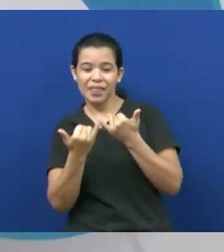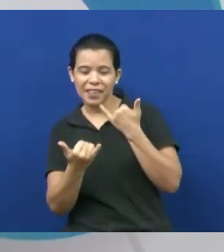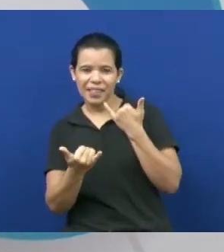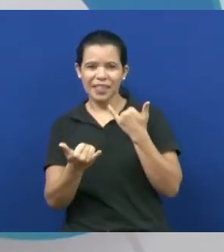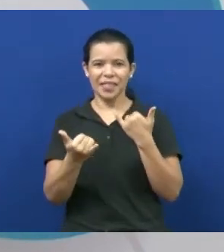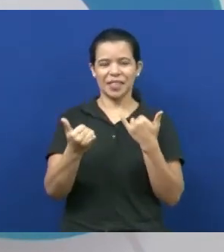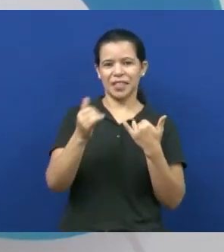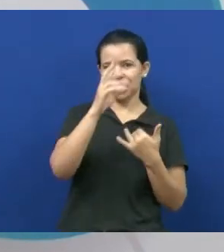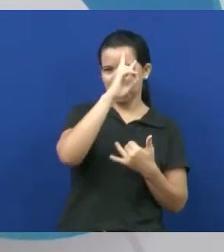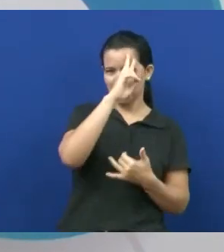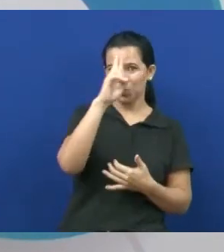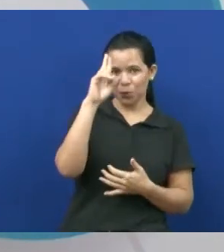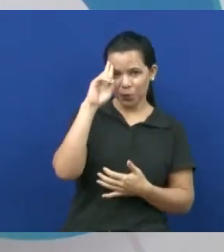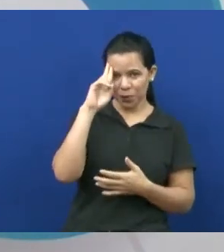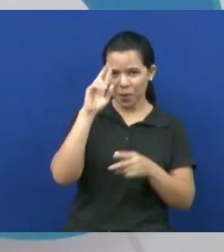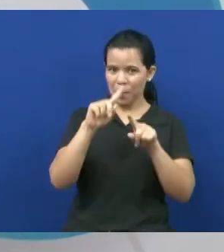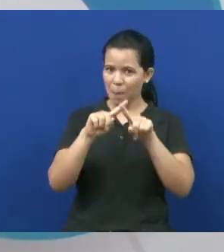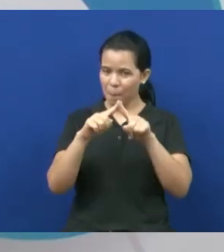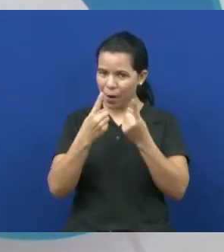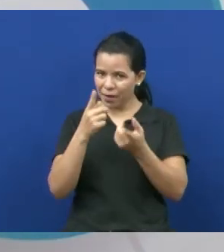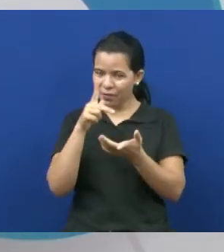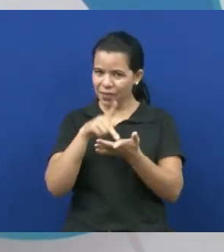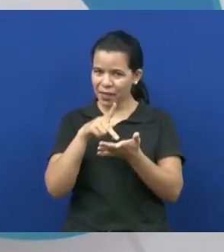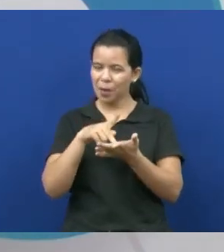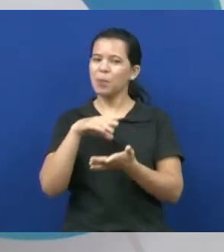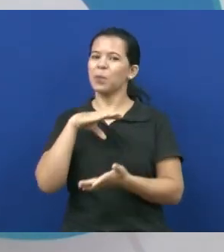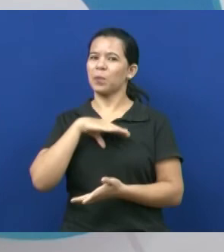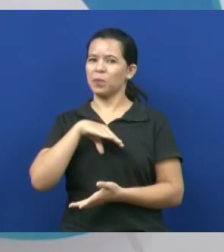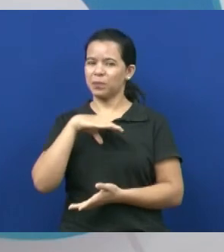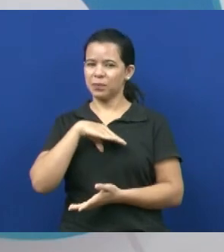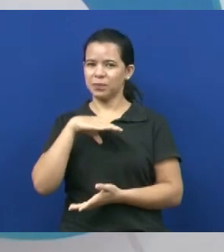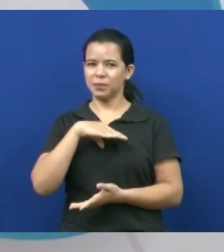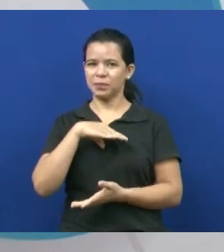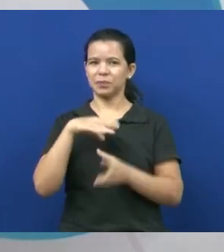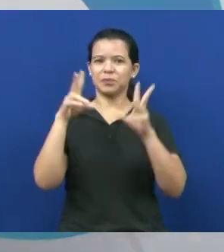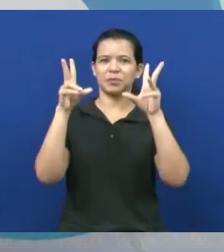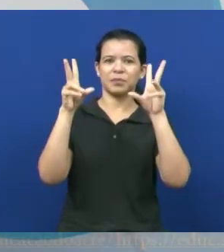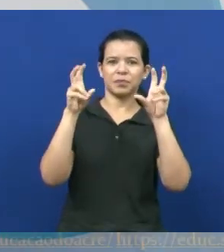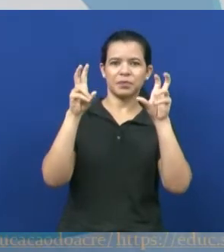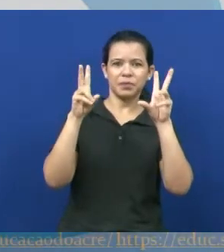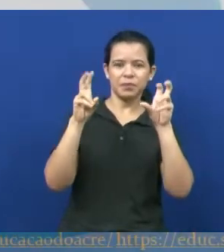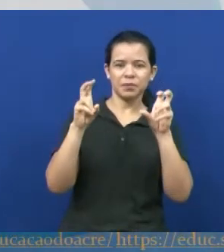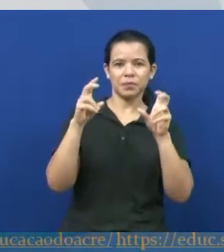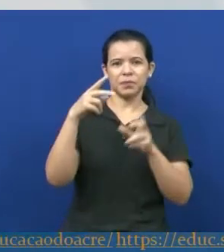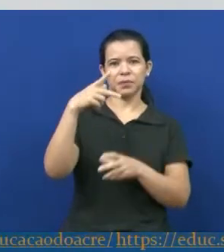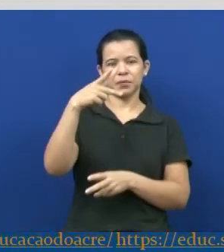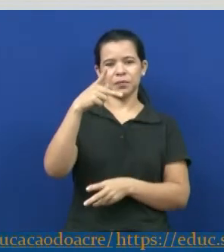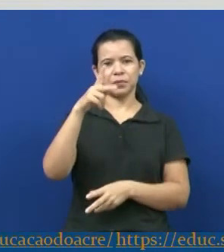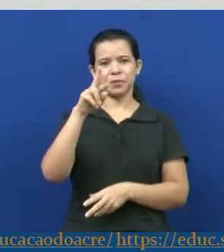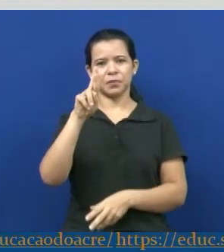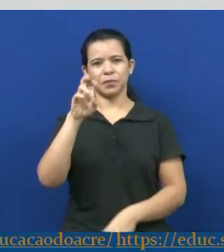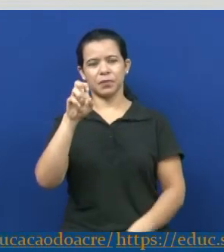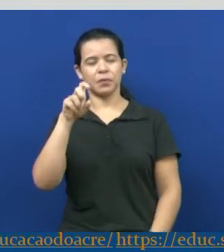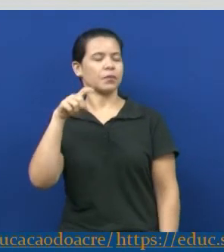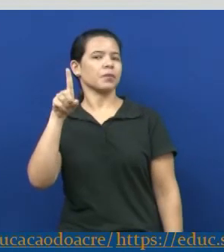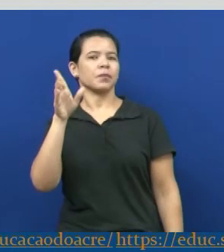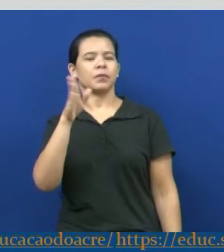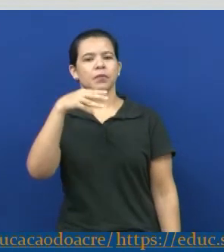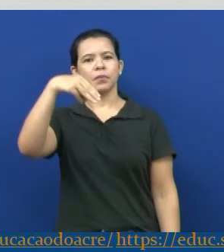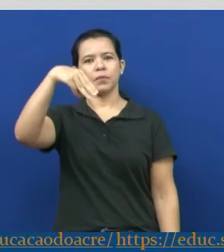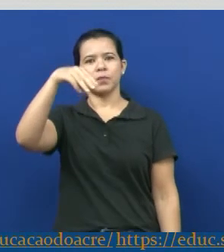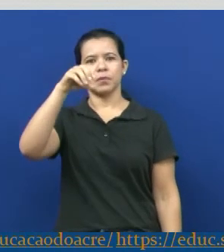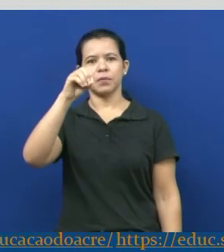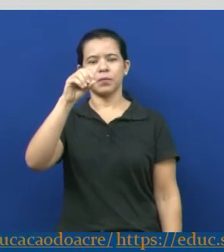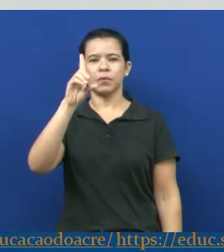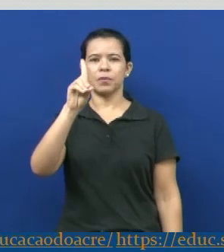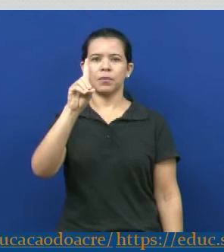história, mas na verdade é uma aula de língua portuguesa. Nós vamos falar sobre o pré-modernismo, né?